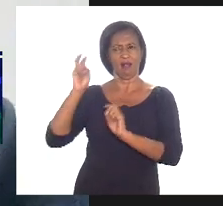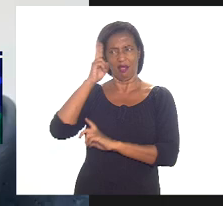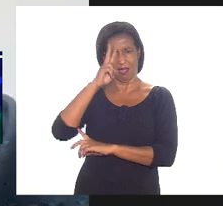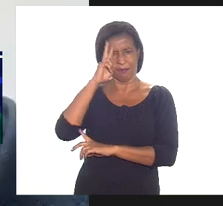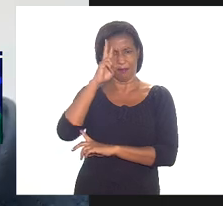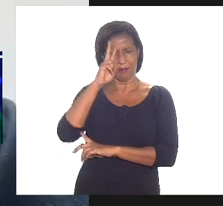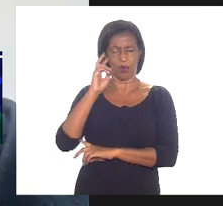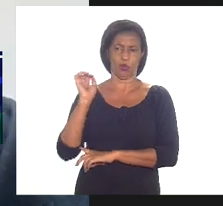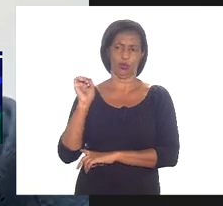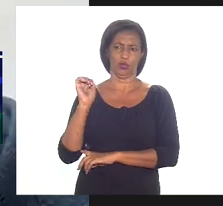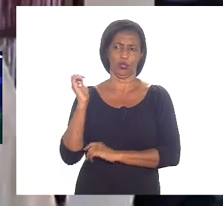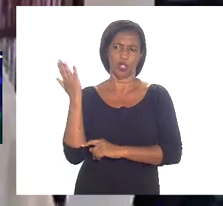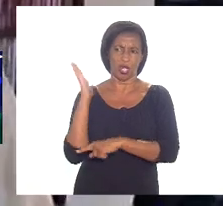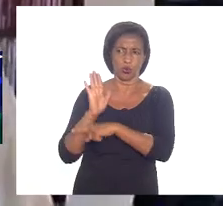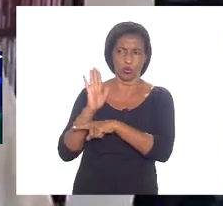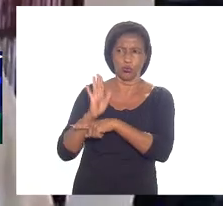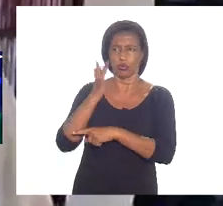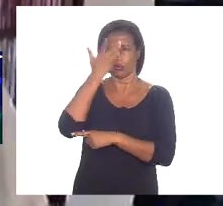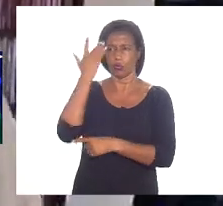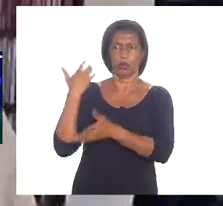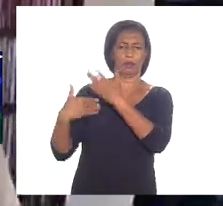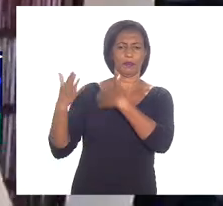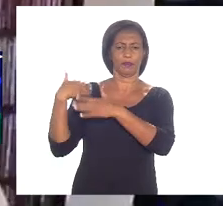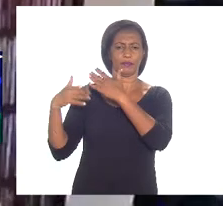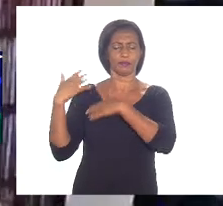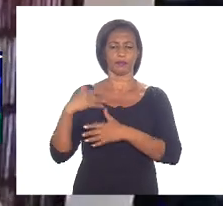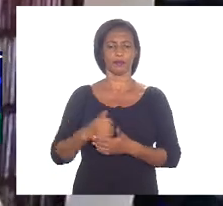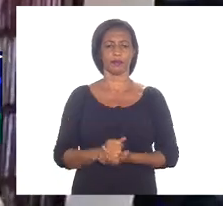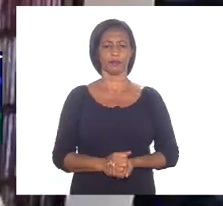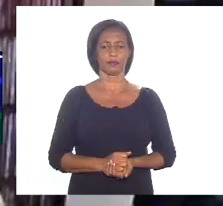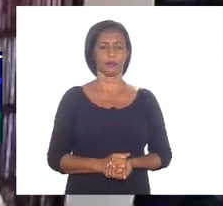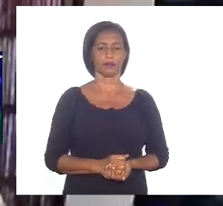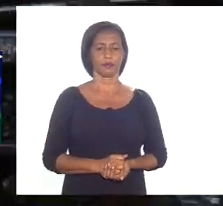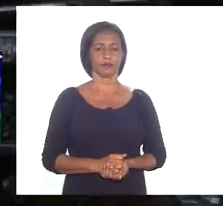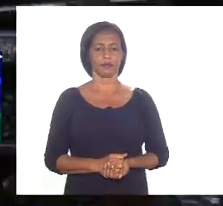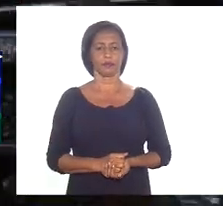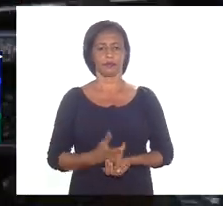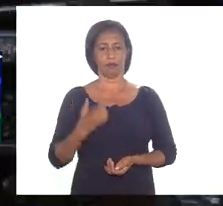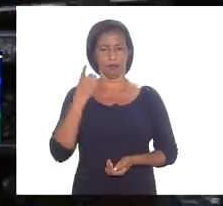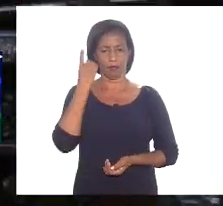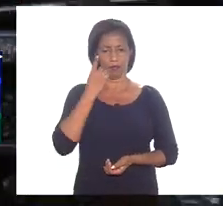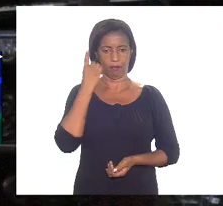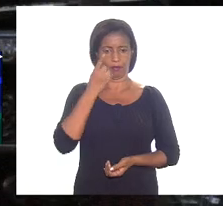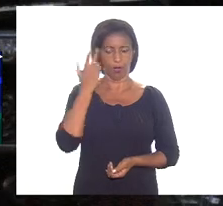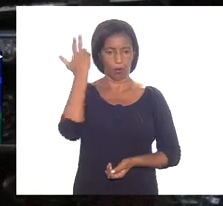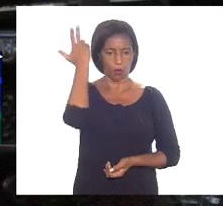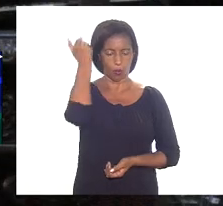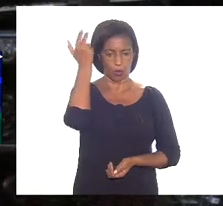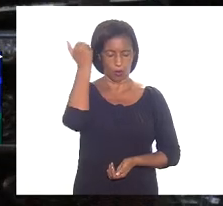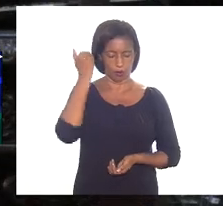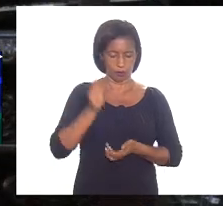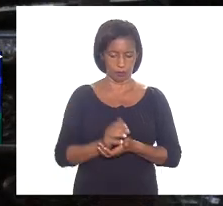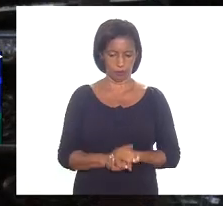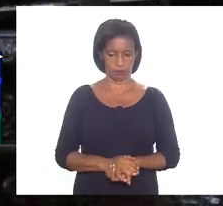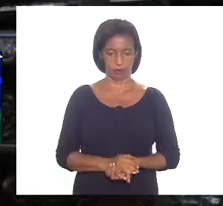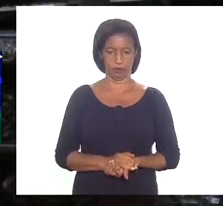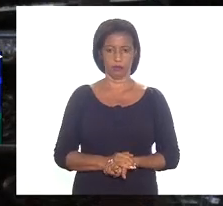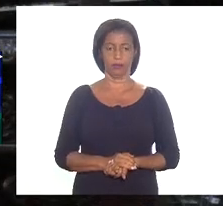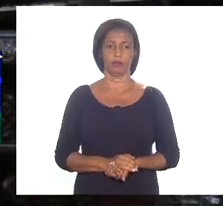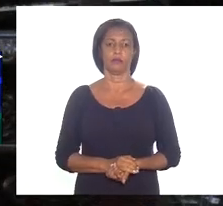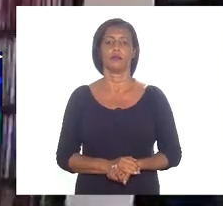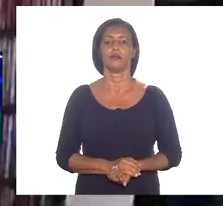e e eu quero desportiva de 7 o deputado Eliel Marcos a